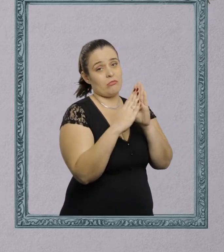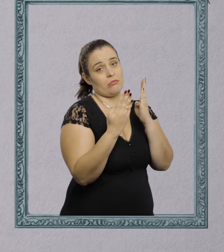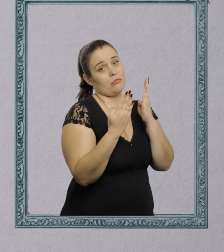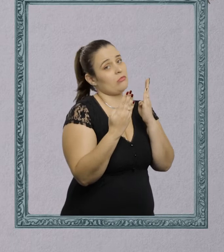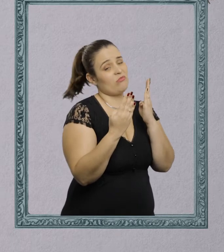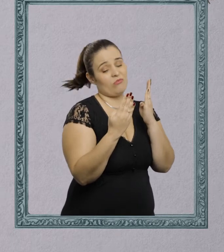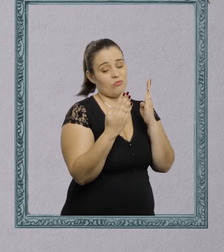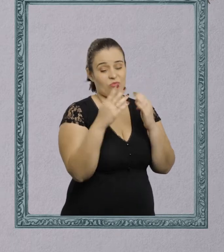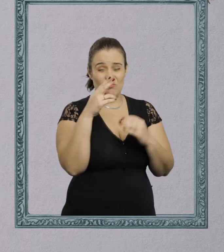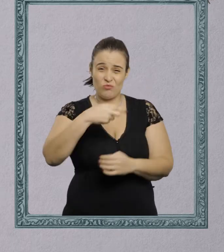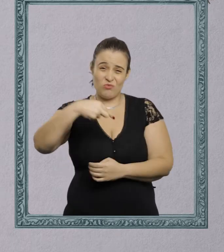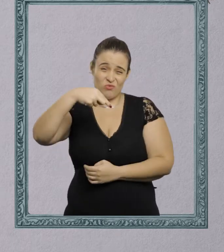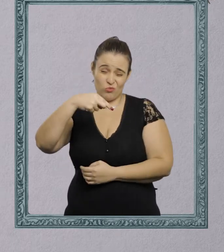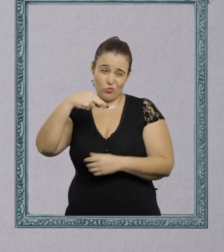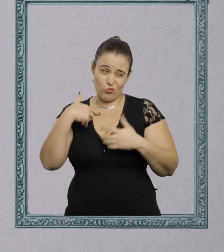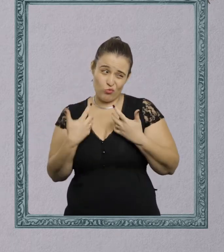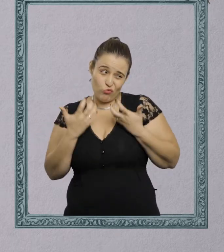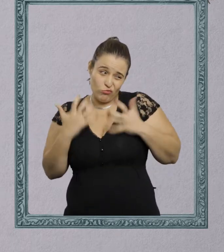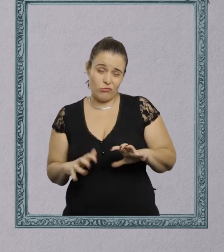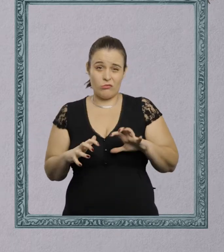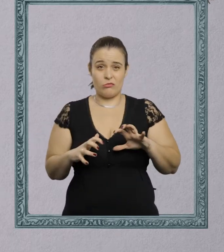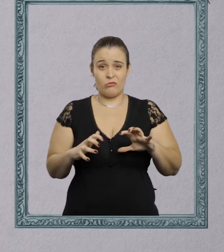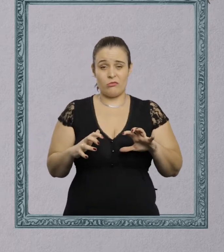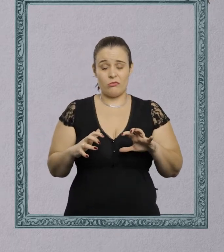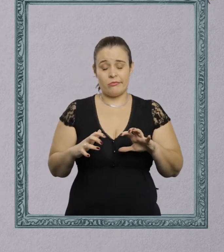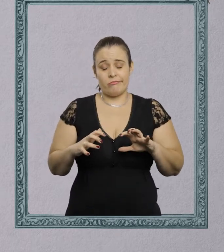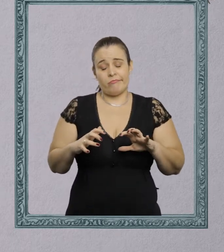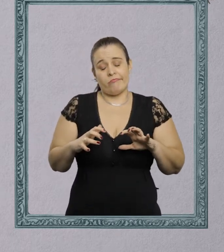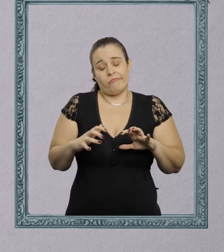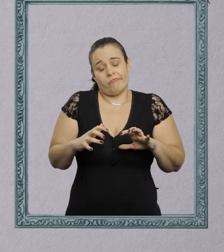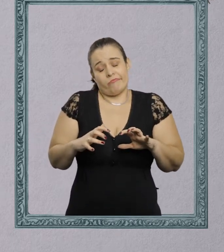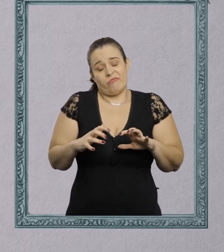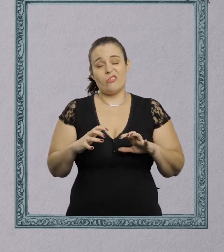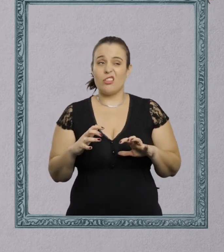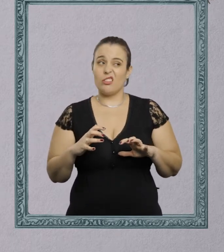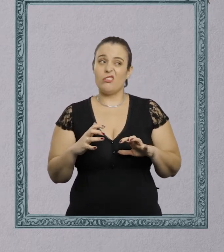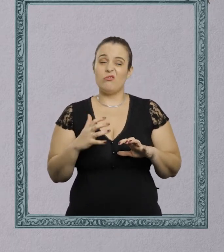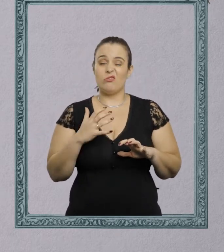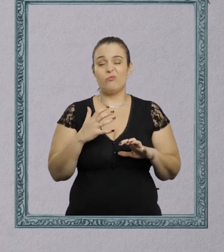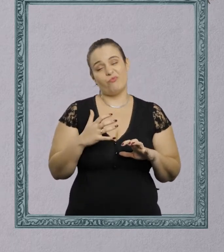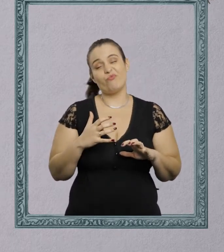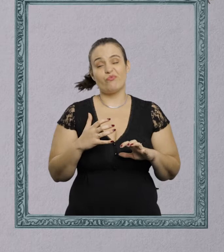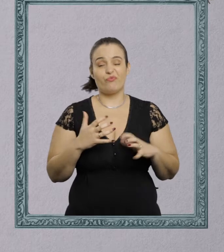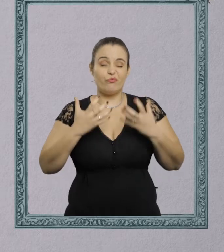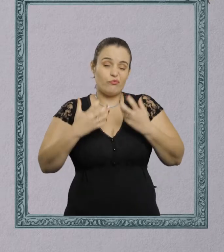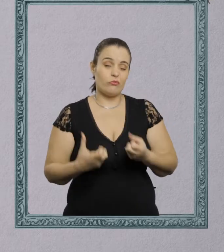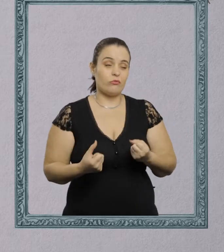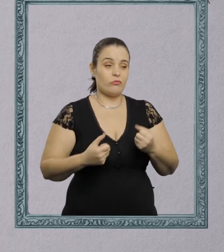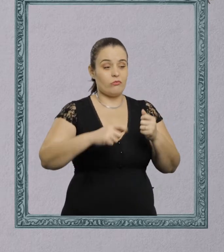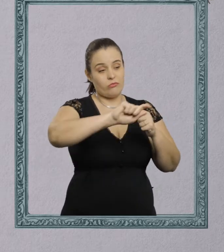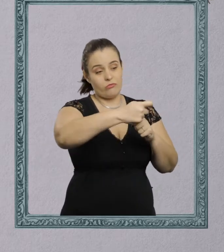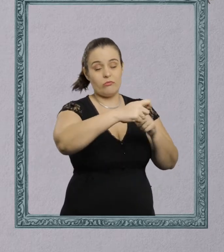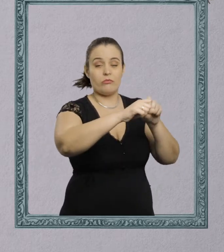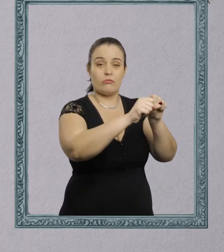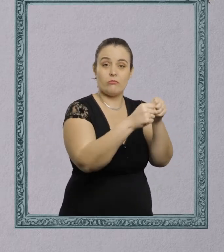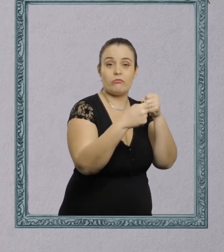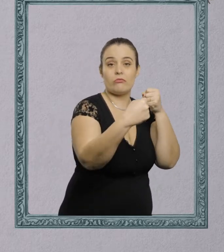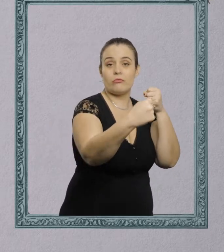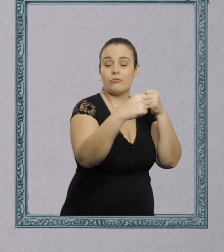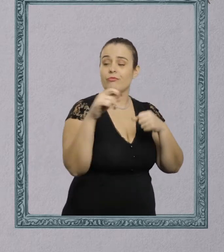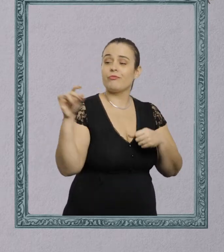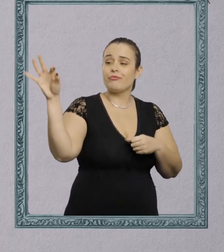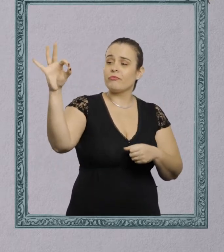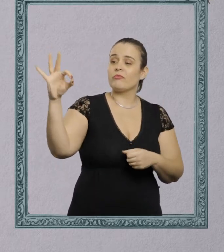não queria destrancar a janela. No final, Peter destrancou a janela e chamou Sininho. Ele